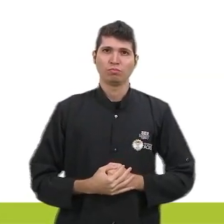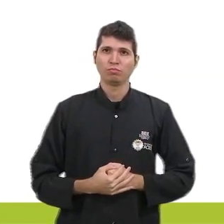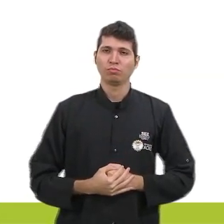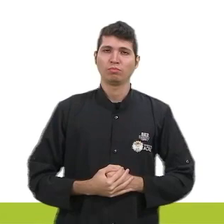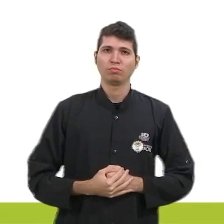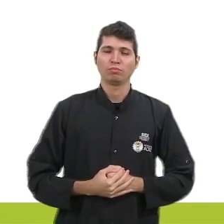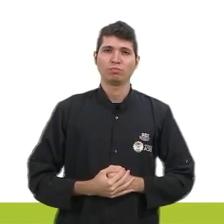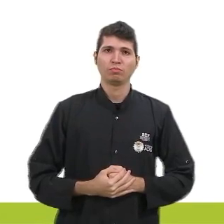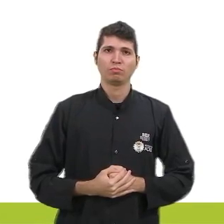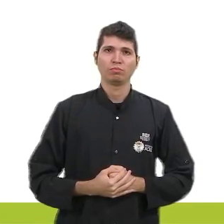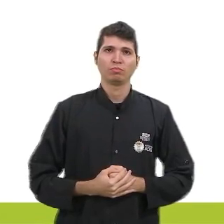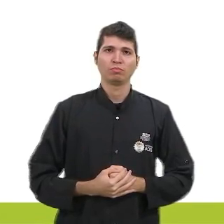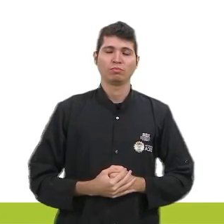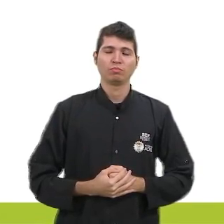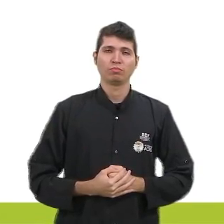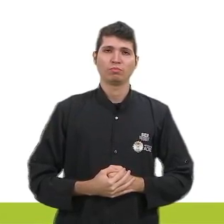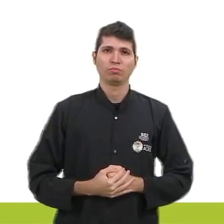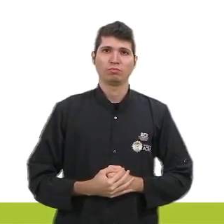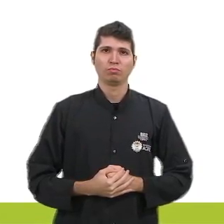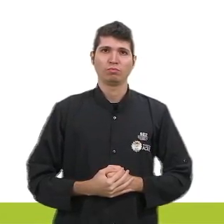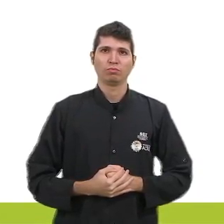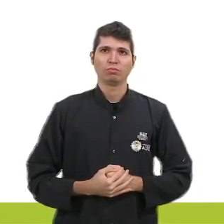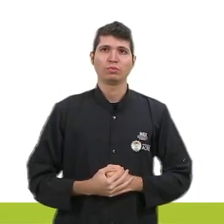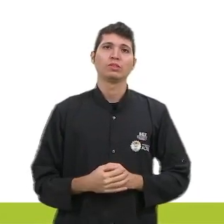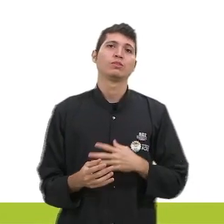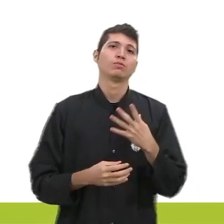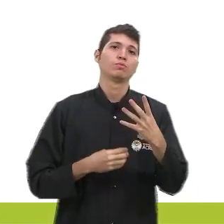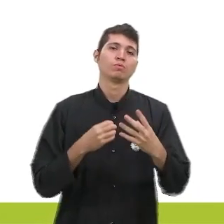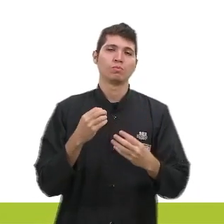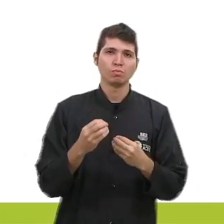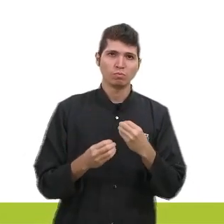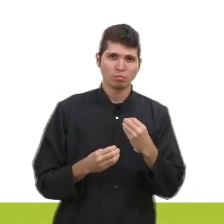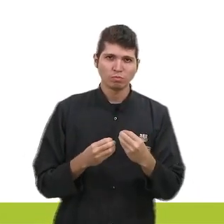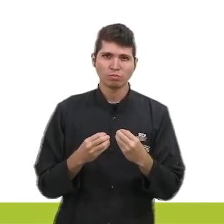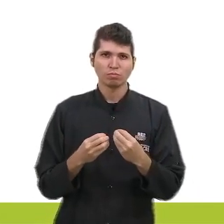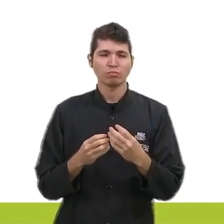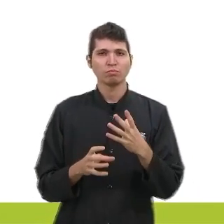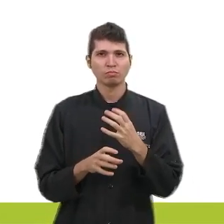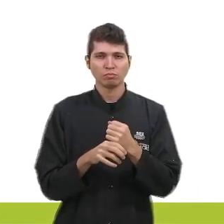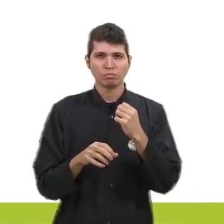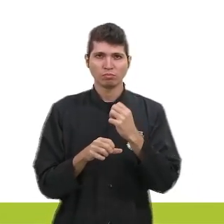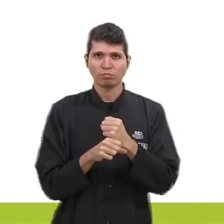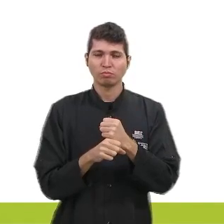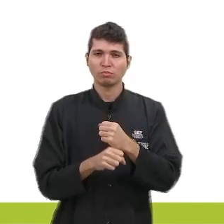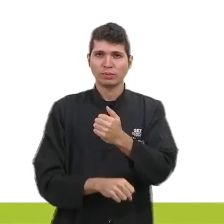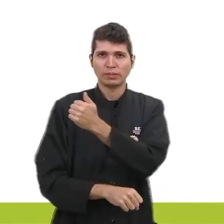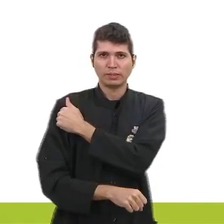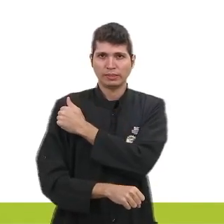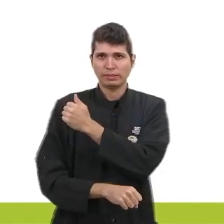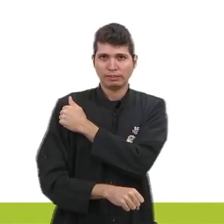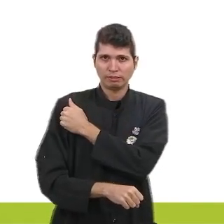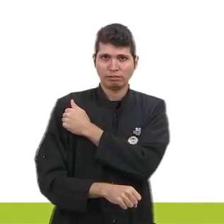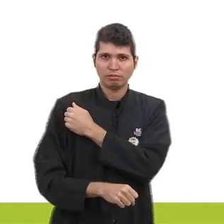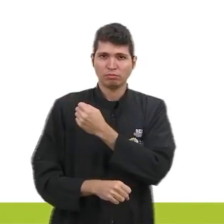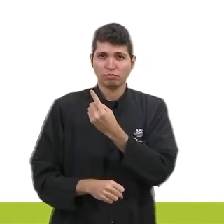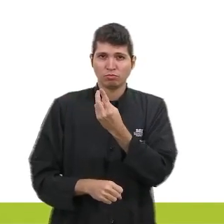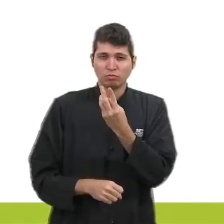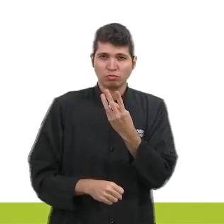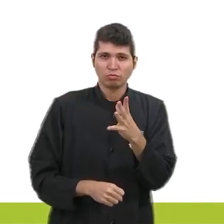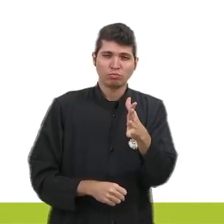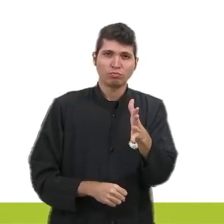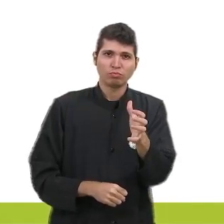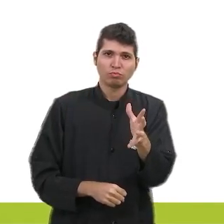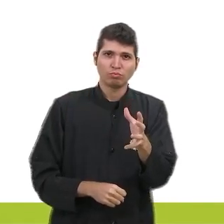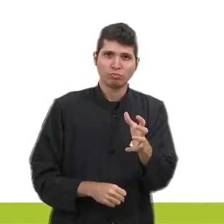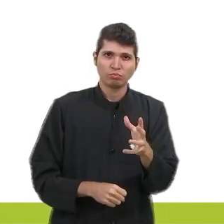isso fica num comando, né? Que é o comando da questão. O que ele está pedindo? Quando o estudante obter o maior número possível de bactérias, a temperatura